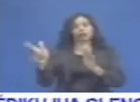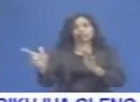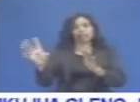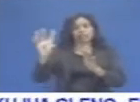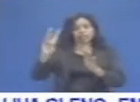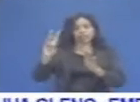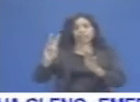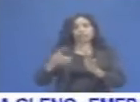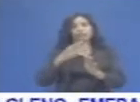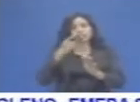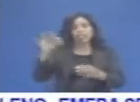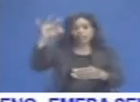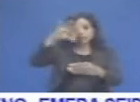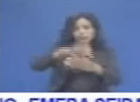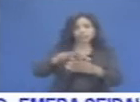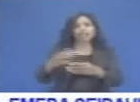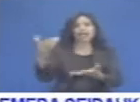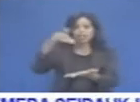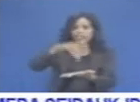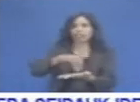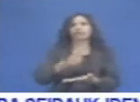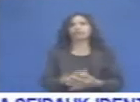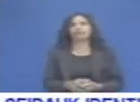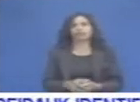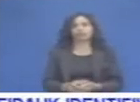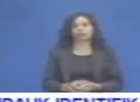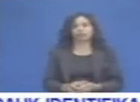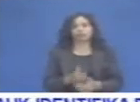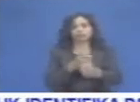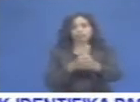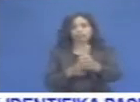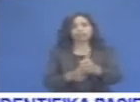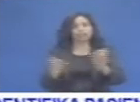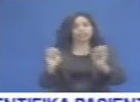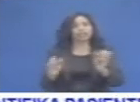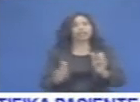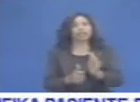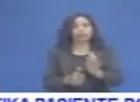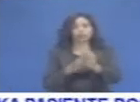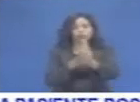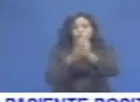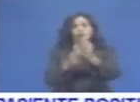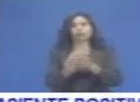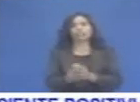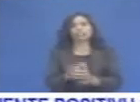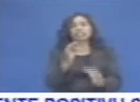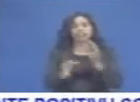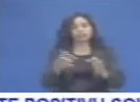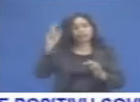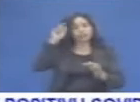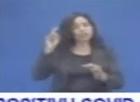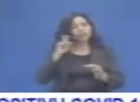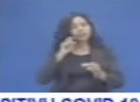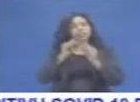Tentativa nela tuir trâmites constitucionais. Se mambot xanana lá com eleições antecipadas